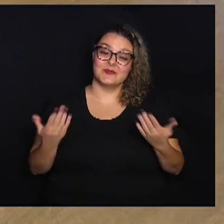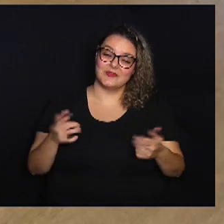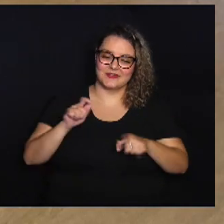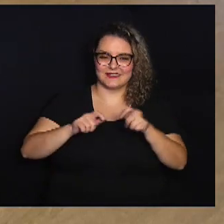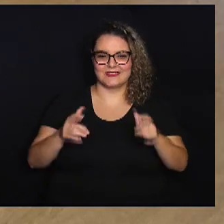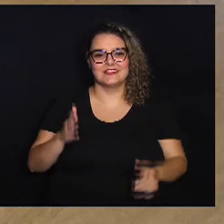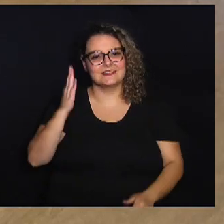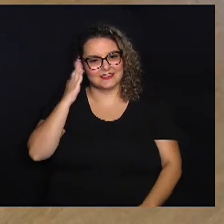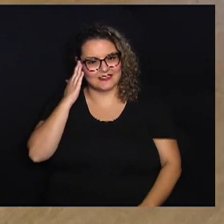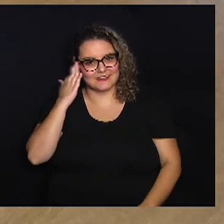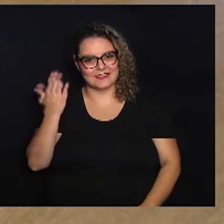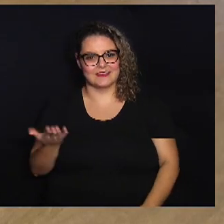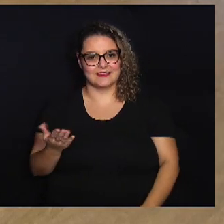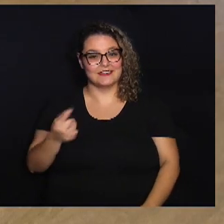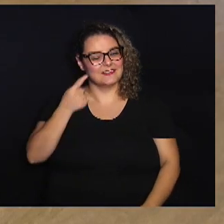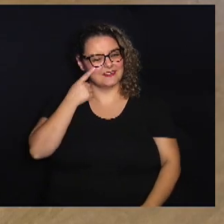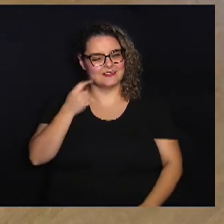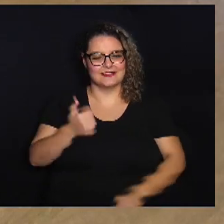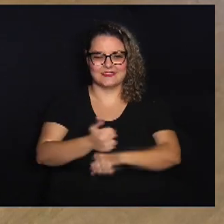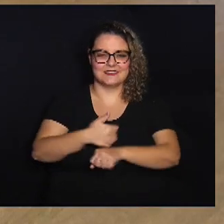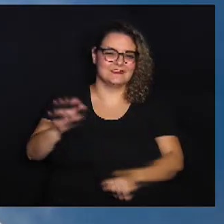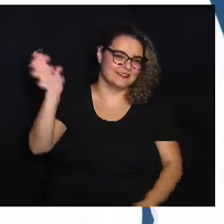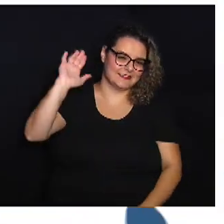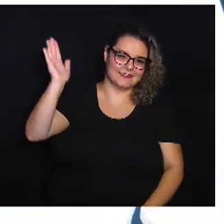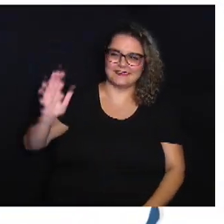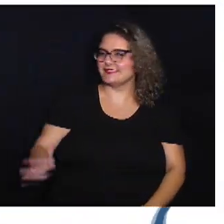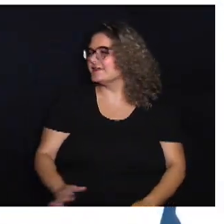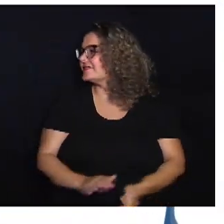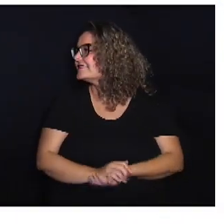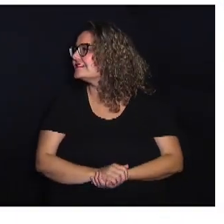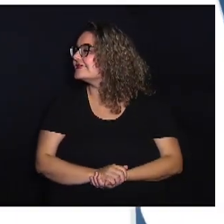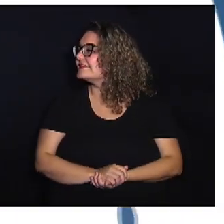já sabe, né? Se liga na profissão. Tchau.